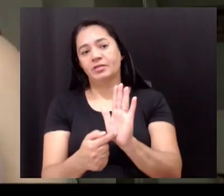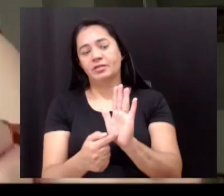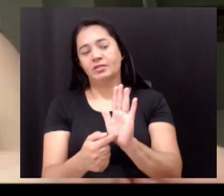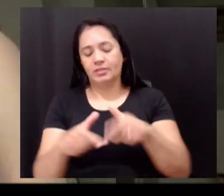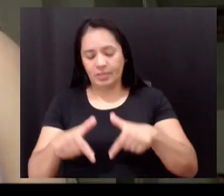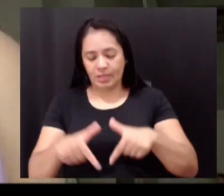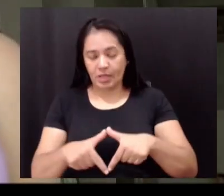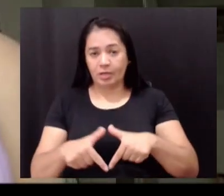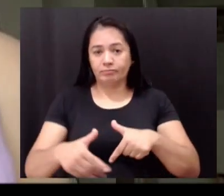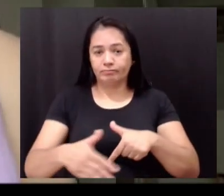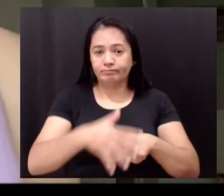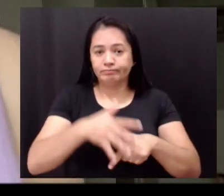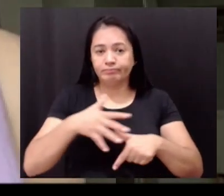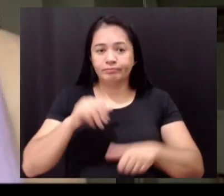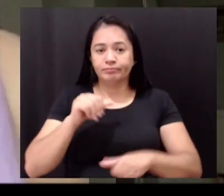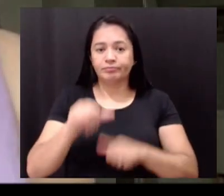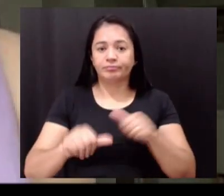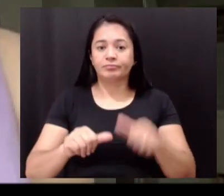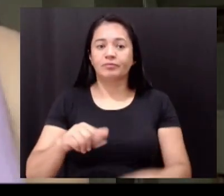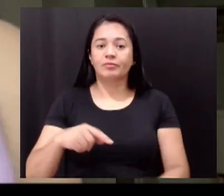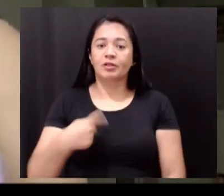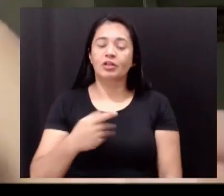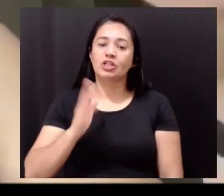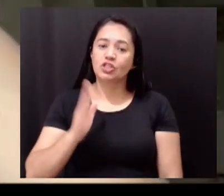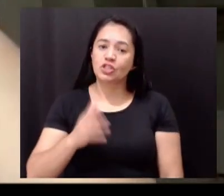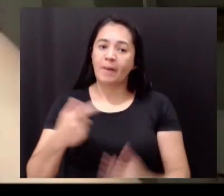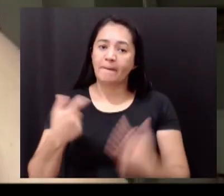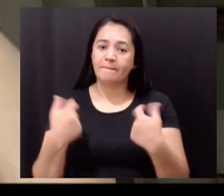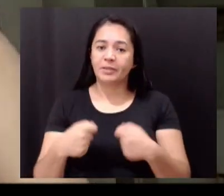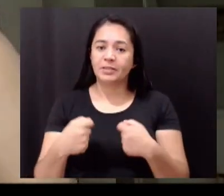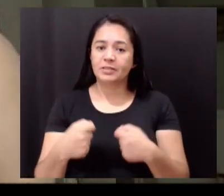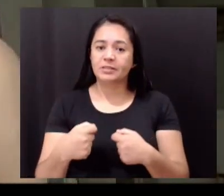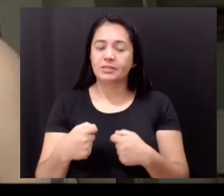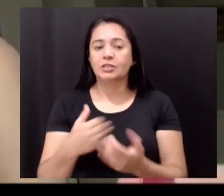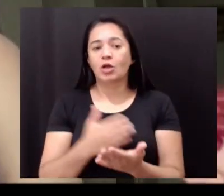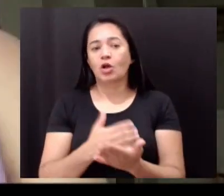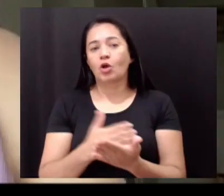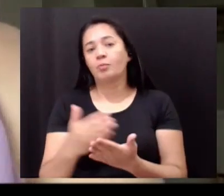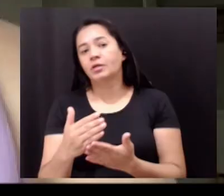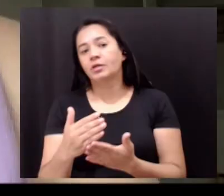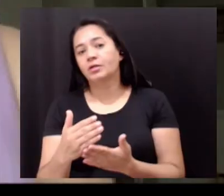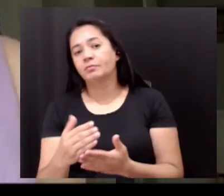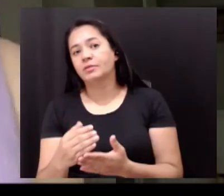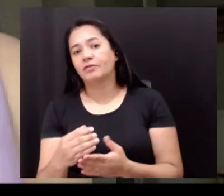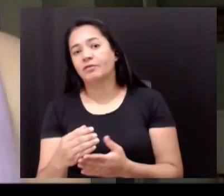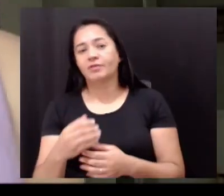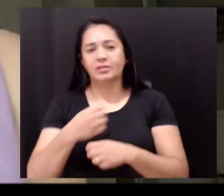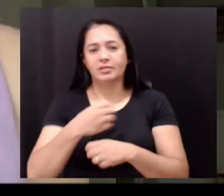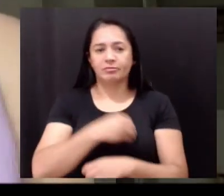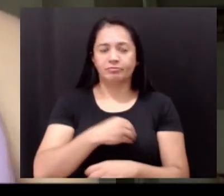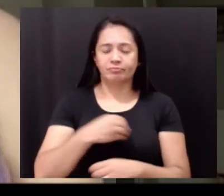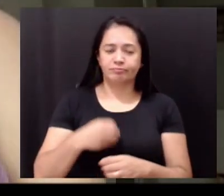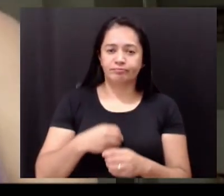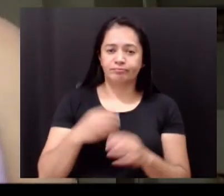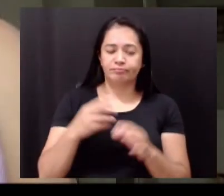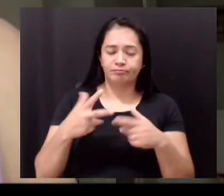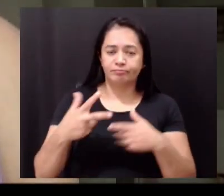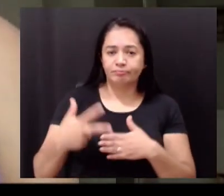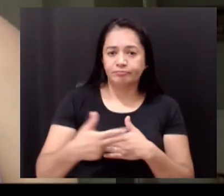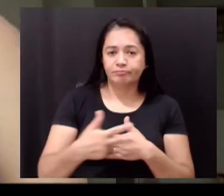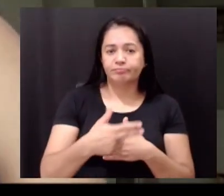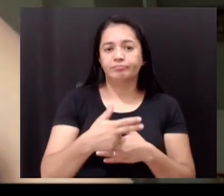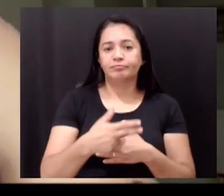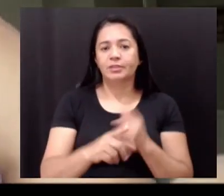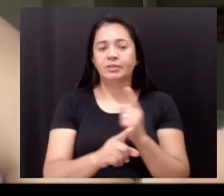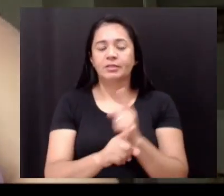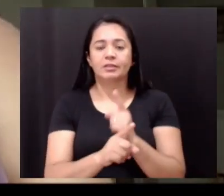vezes a gente já tem a necessidade de fazer alguma intervenção, fazer uma biópsia, tentar identificar o que que é, e às vezes até